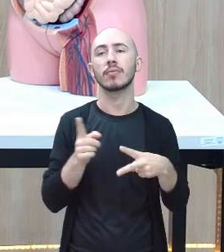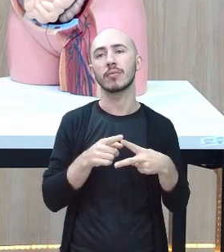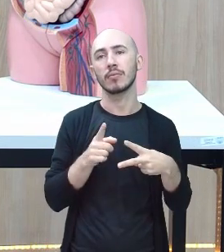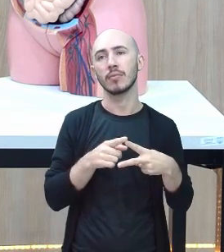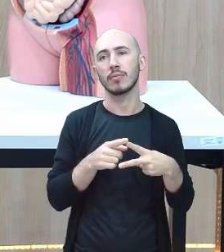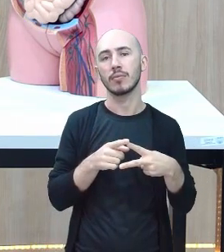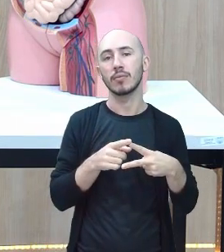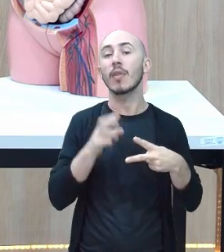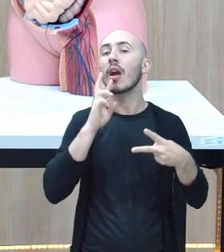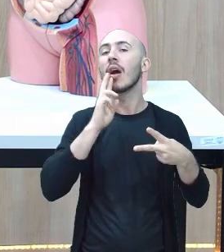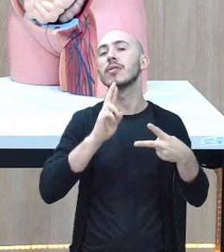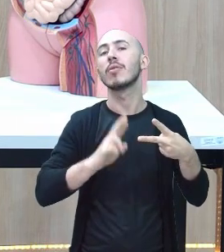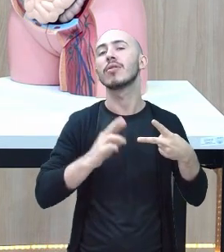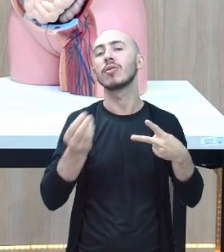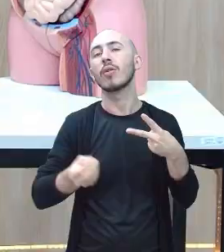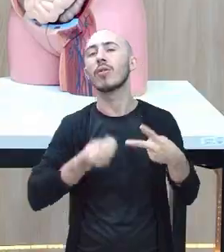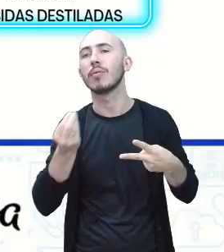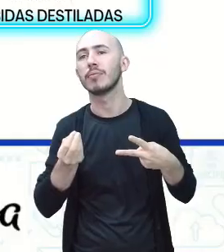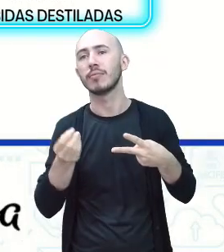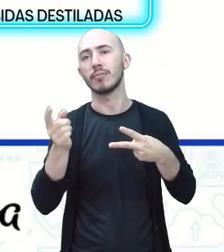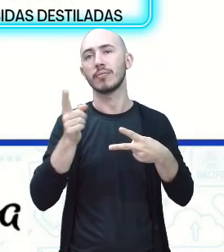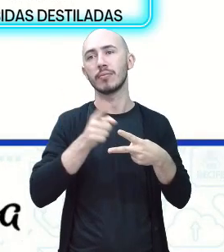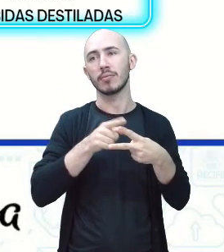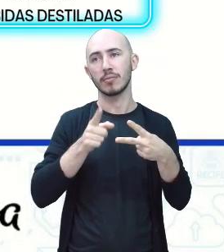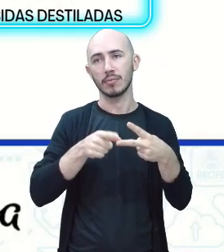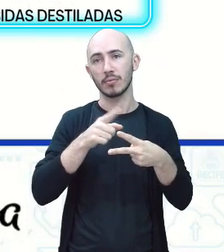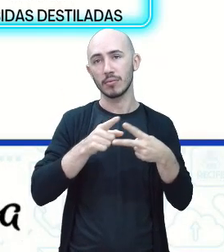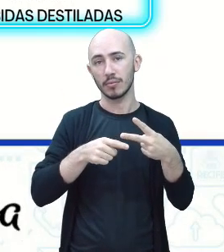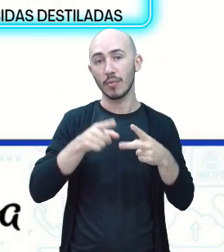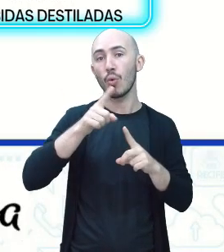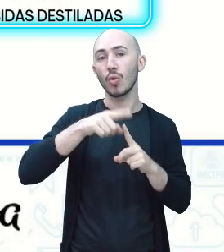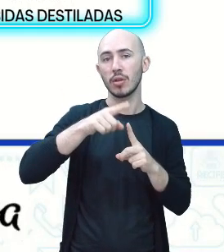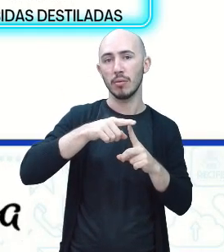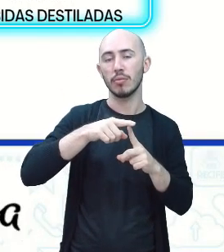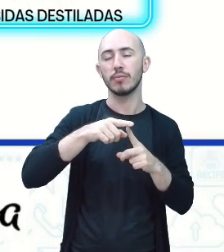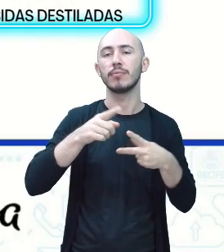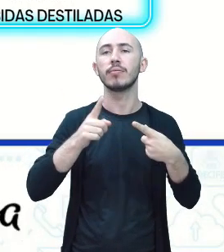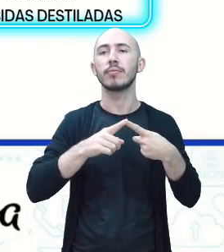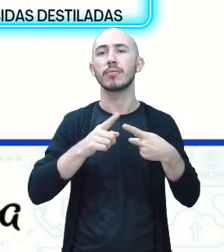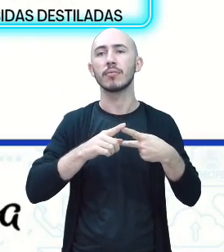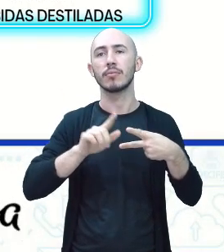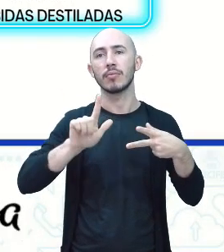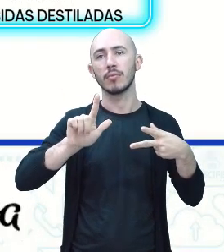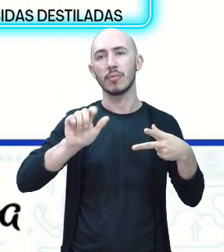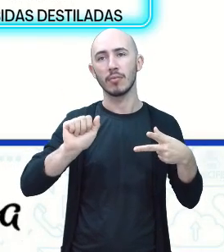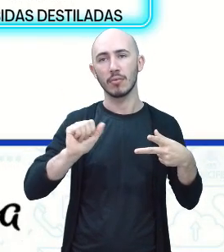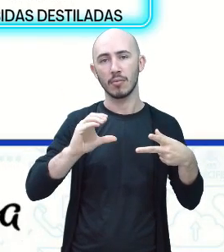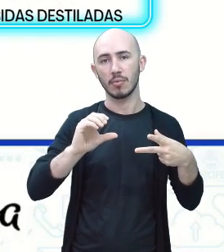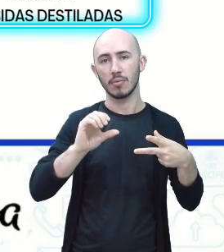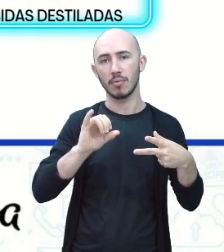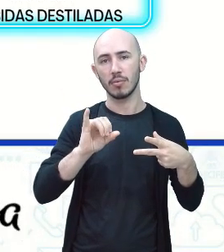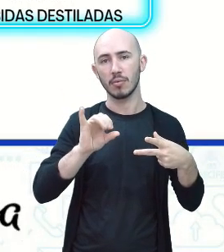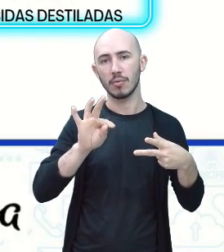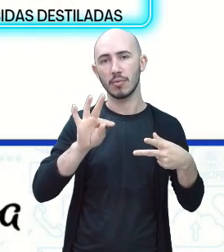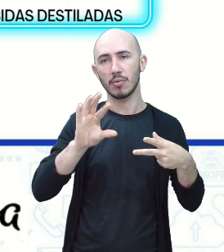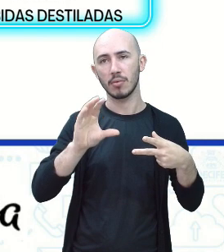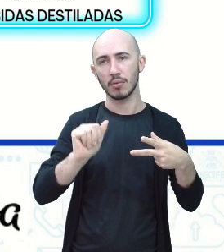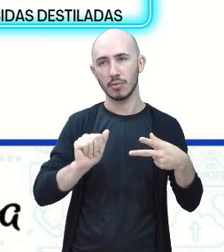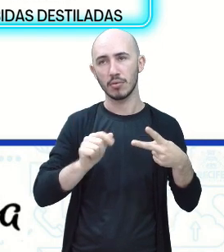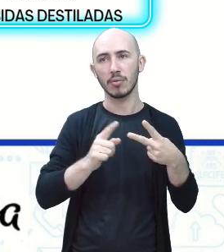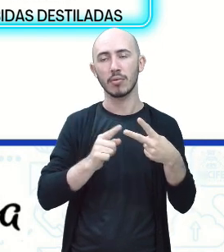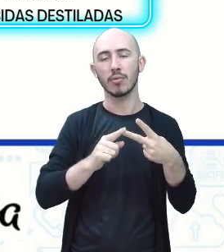como é a nossa resposta. Então, os 2 tipos de fermentação, a fermentação láctea e a